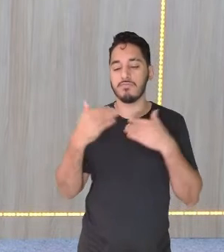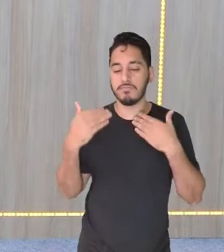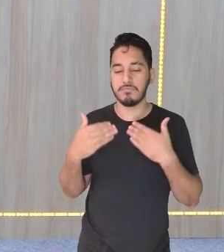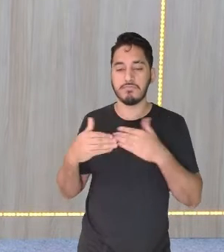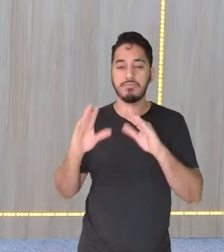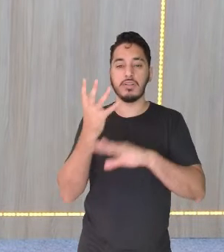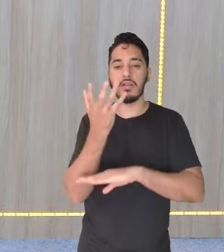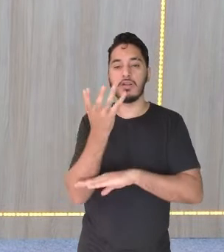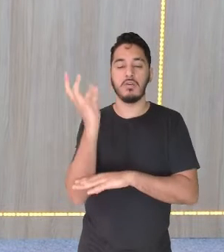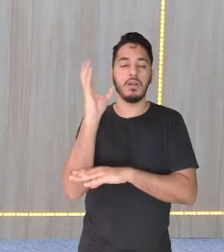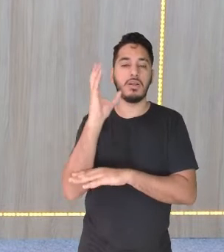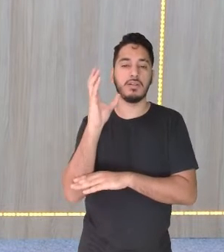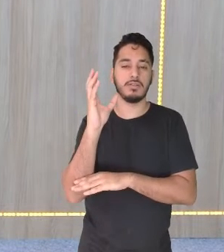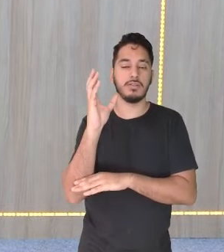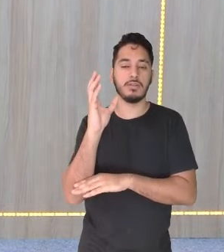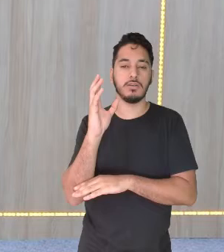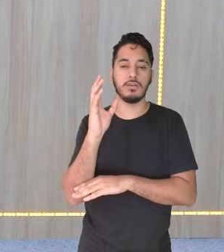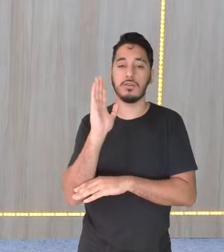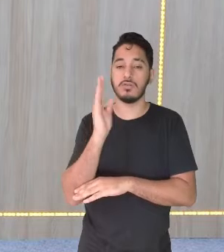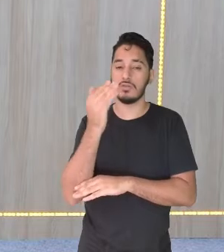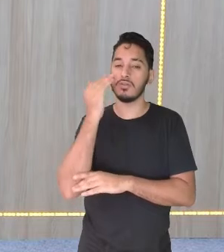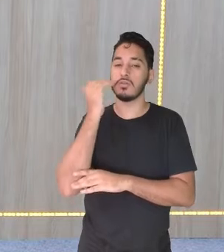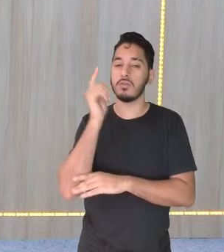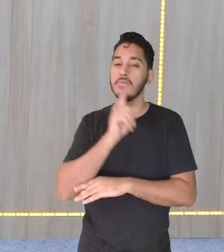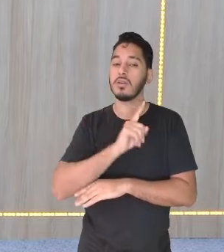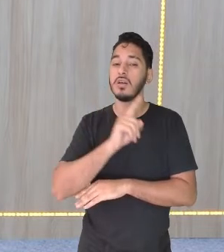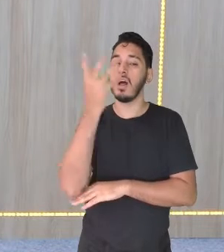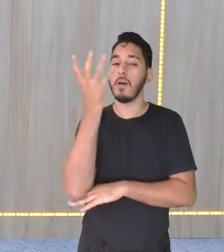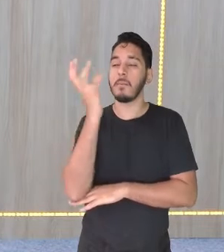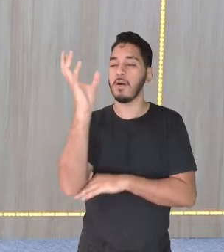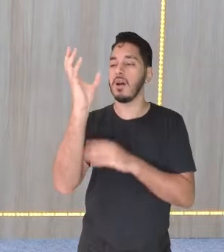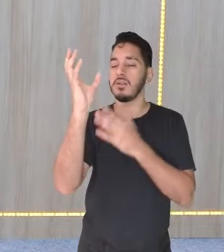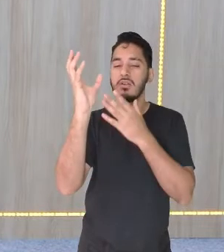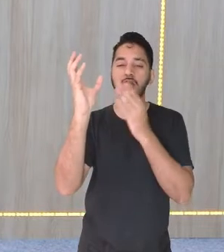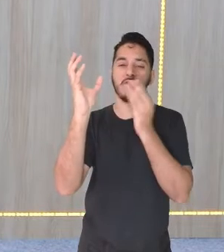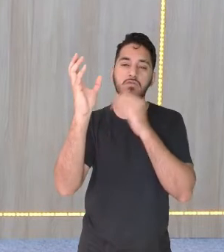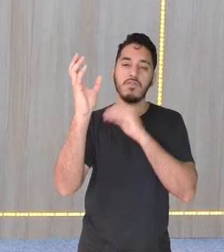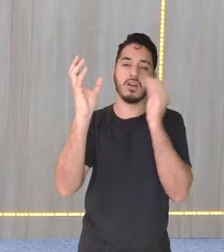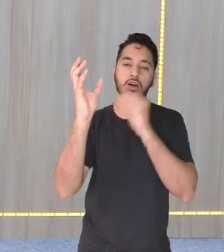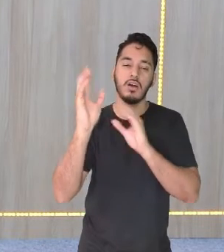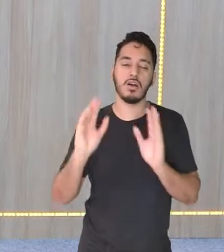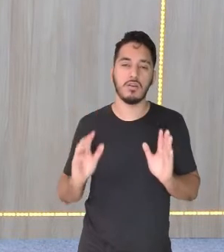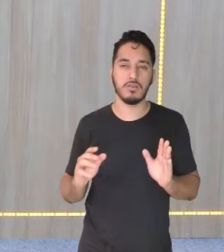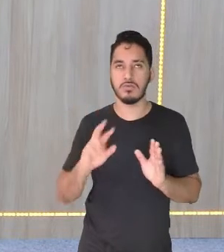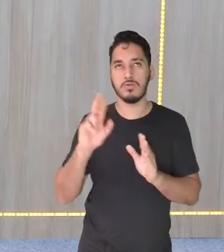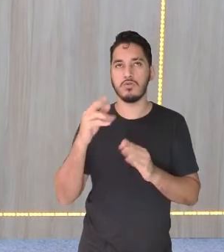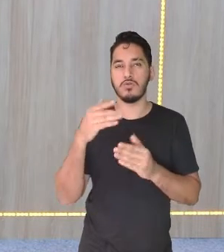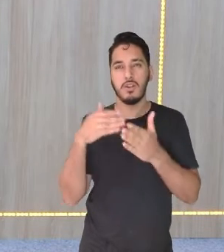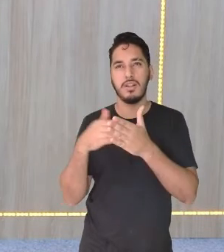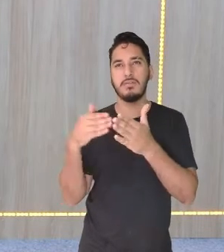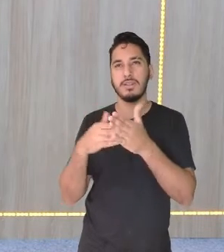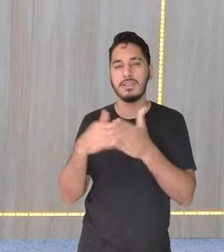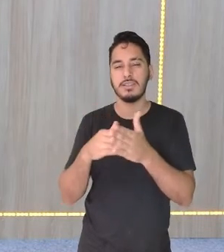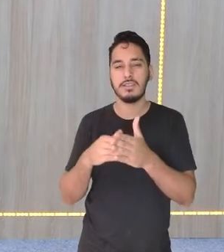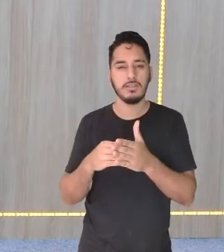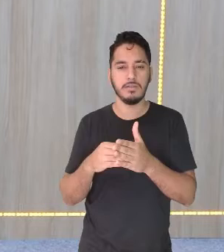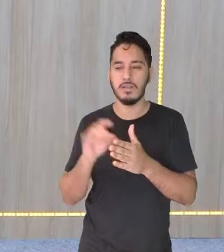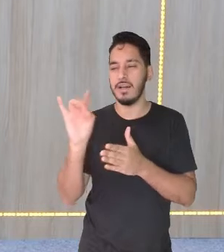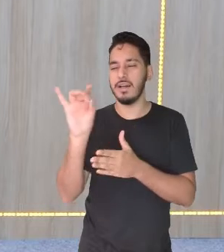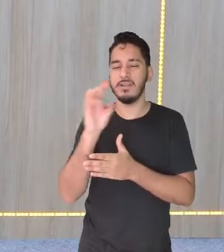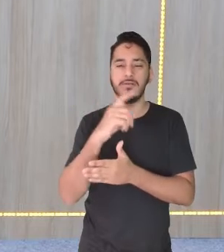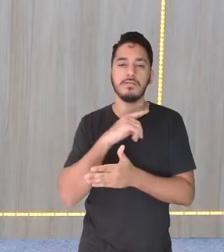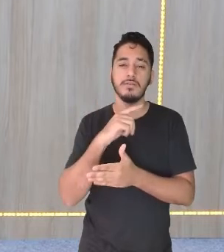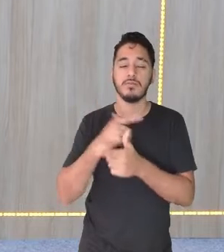natureza, Mata Atlântica, você já sabe que está bastante afetada, né? Os biomas em gerais, né? Não vamos aqui limitar apenas um, não, né? Cada cá com as